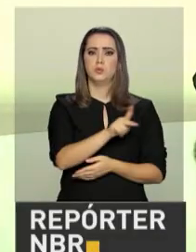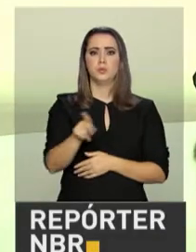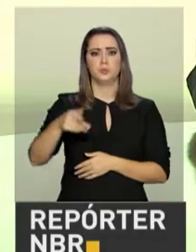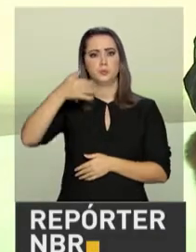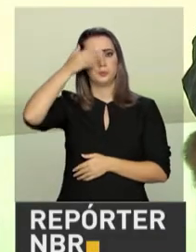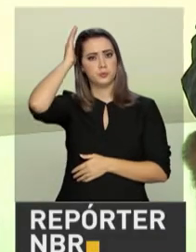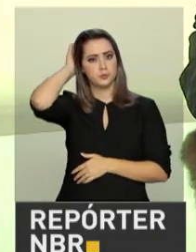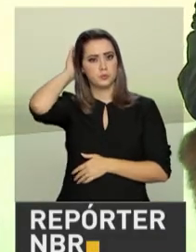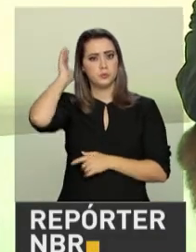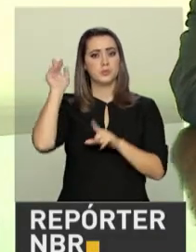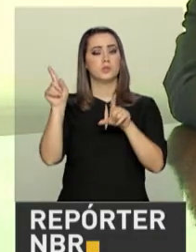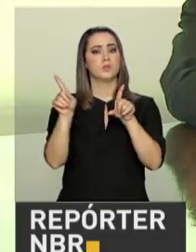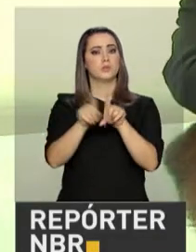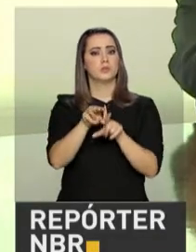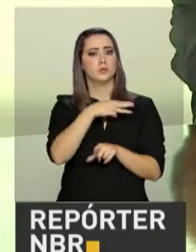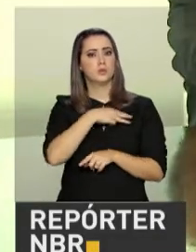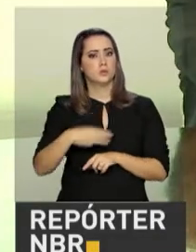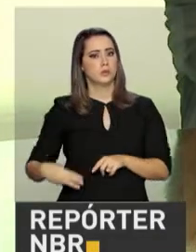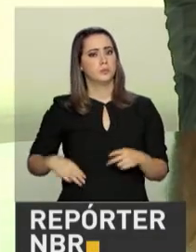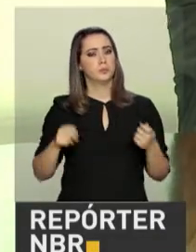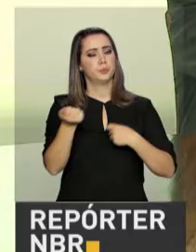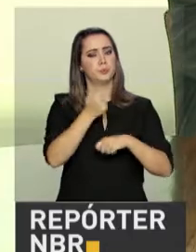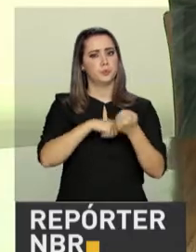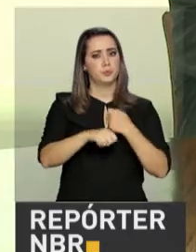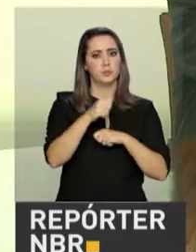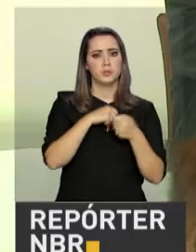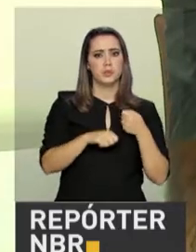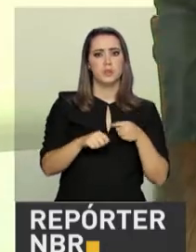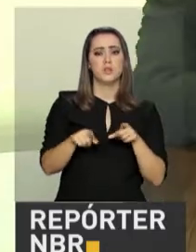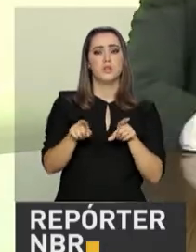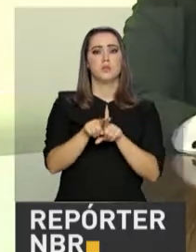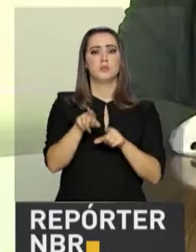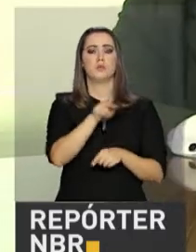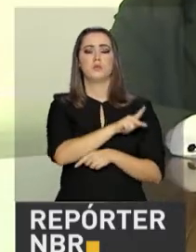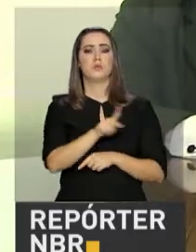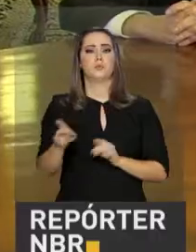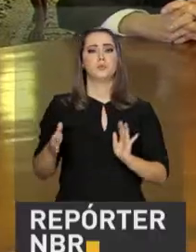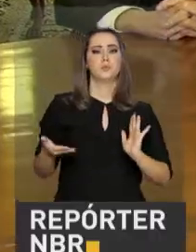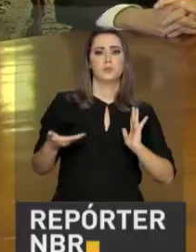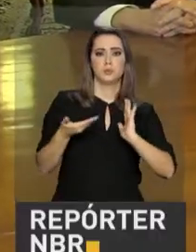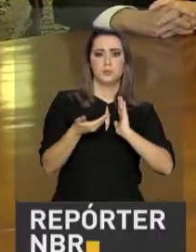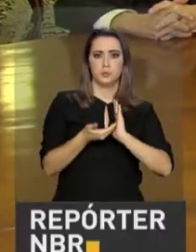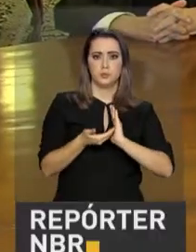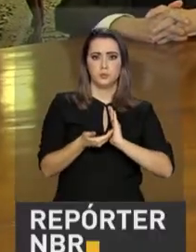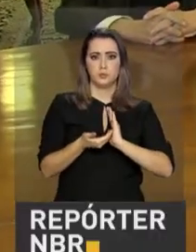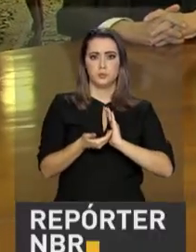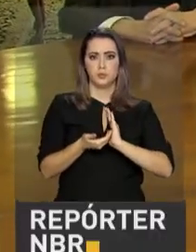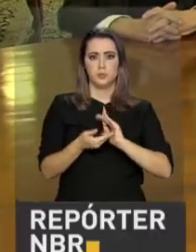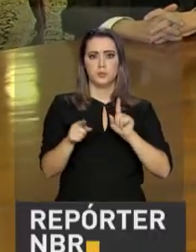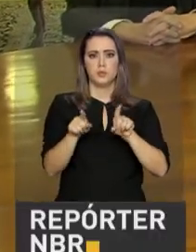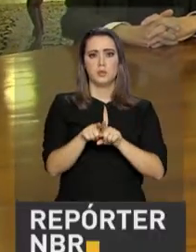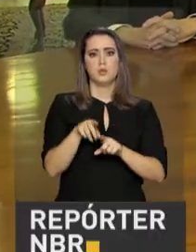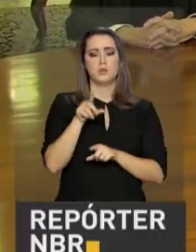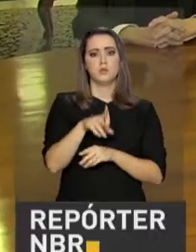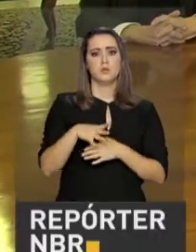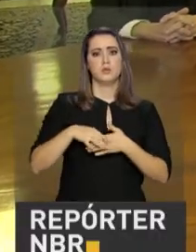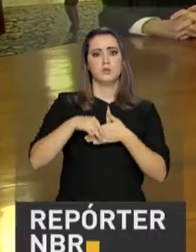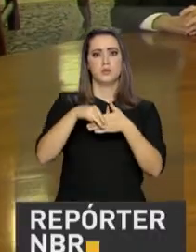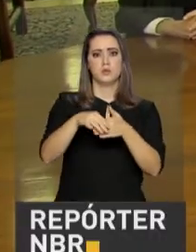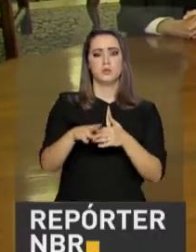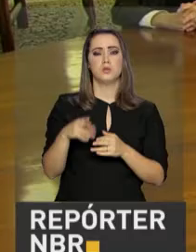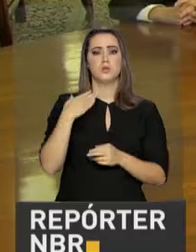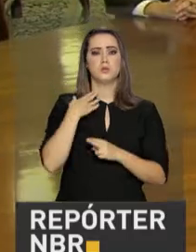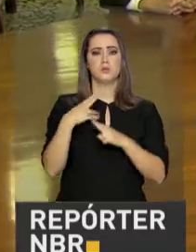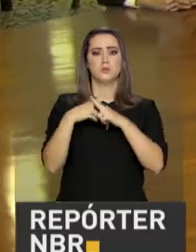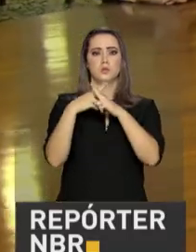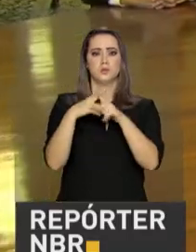da República, Michel Temer, o ministro da Fazenda, Henrique Meirelles, o presidente da Câmara dos Deputados, Rodrigo Maia, e o diretor da